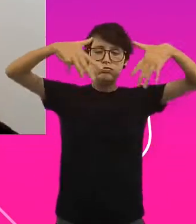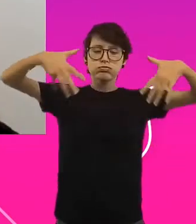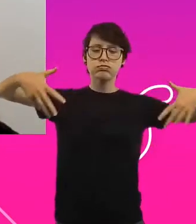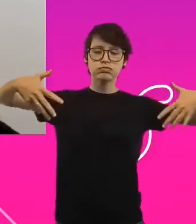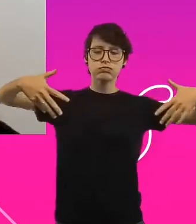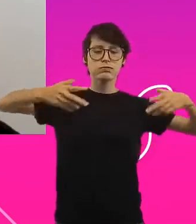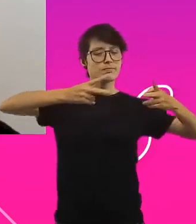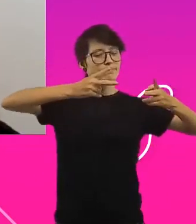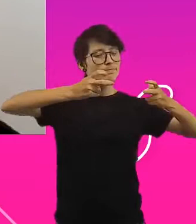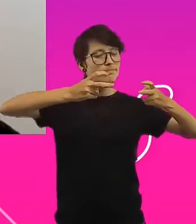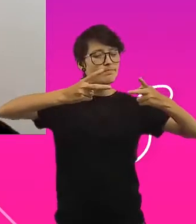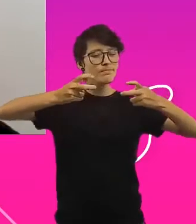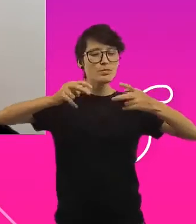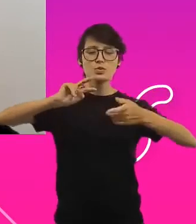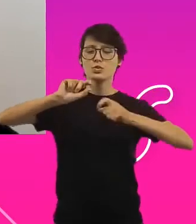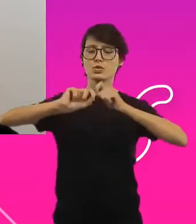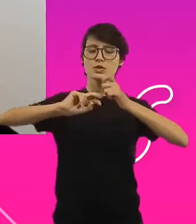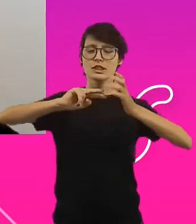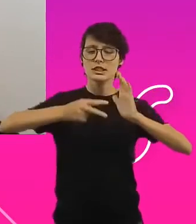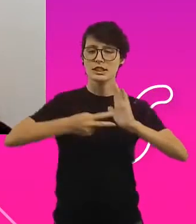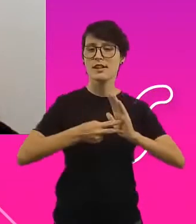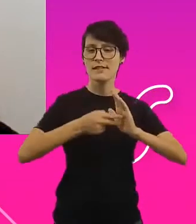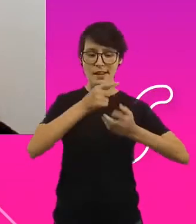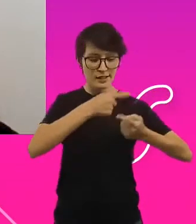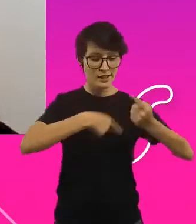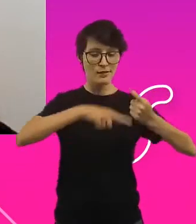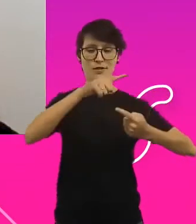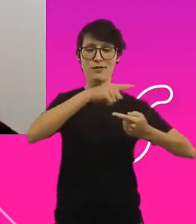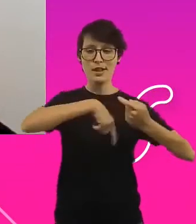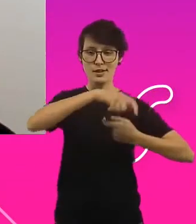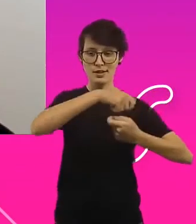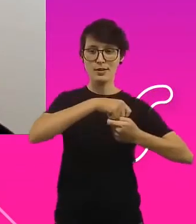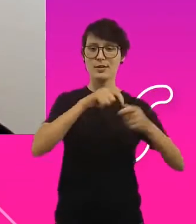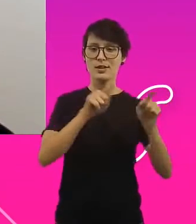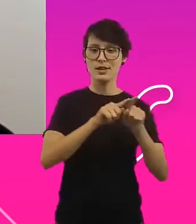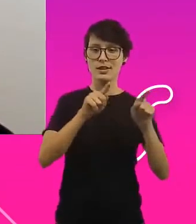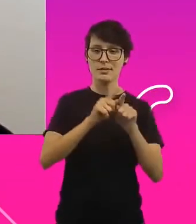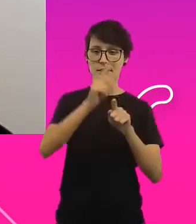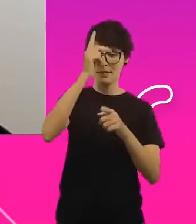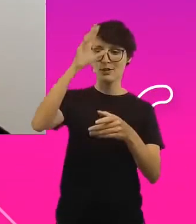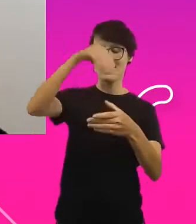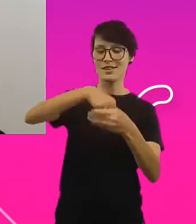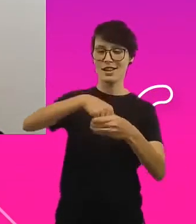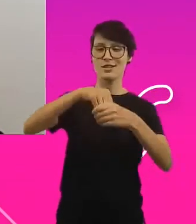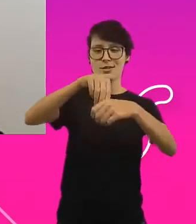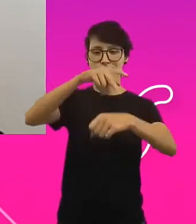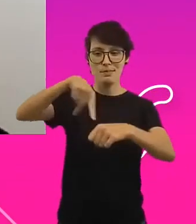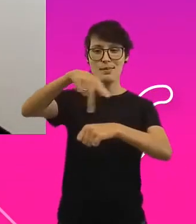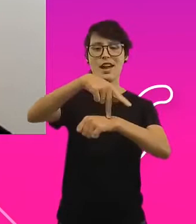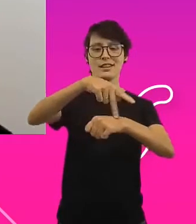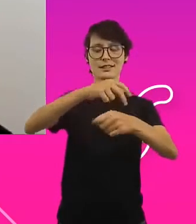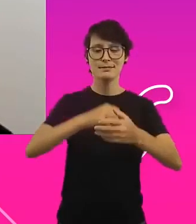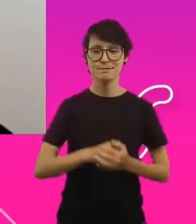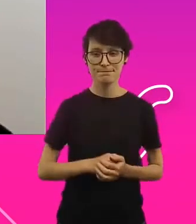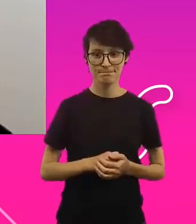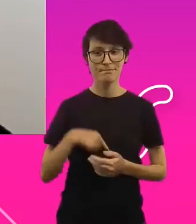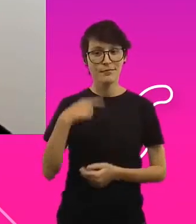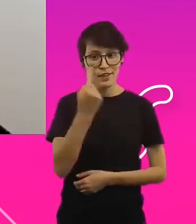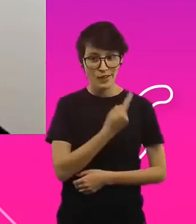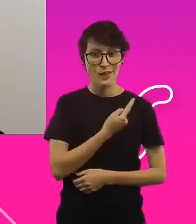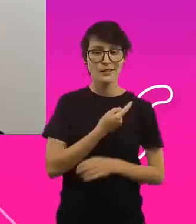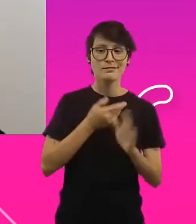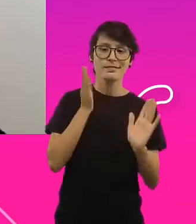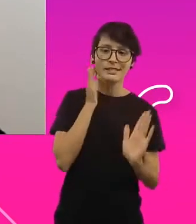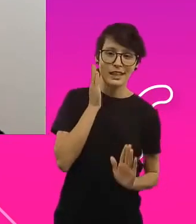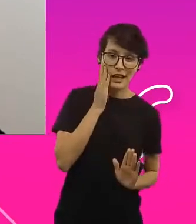do desenvolvimento econômico e da inserção de pessoas para a geração de renda no país. A gente sabe, não é novidade